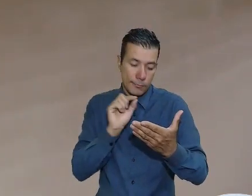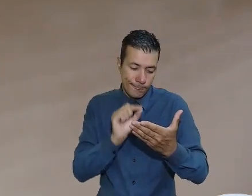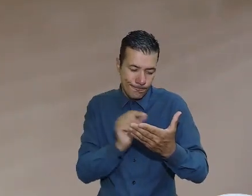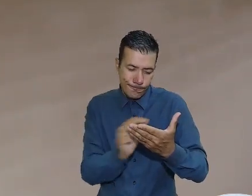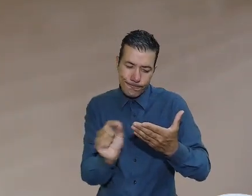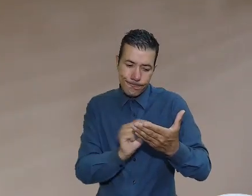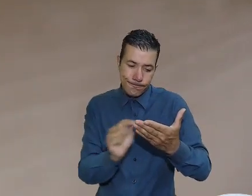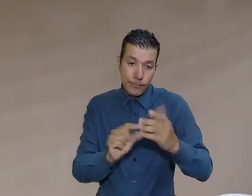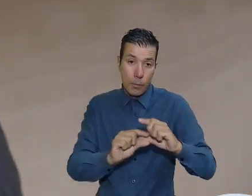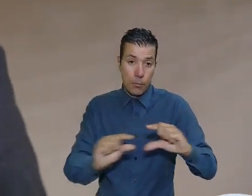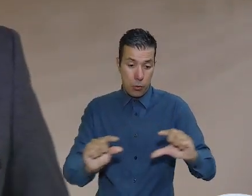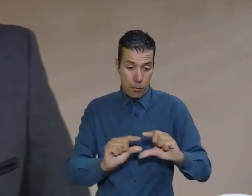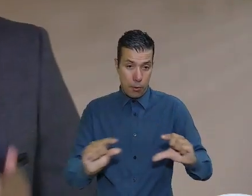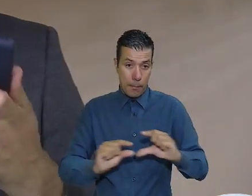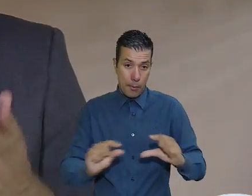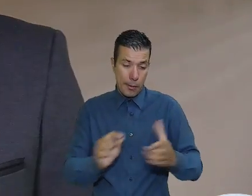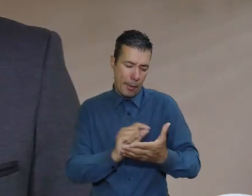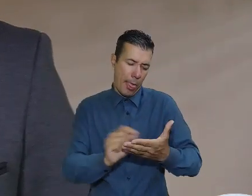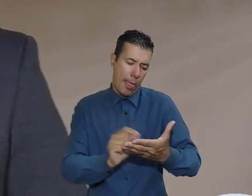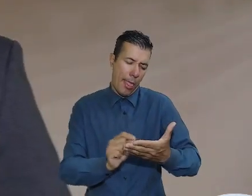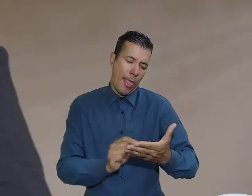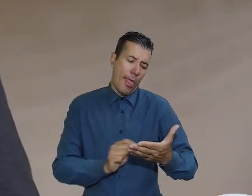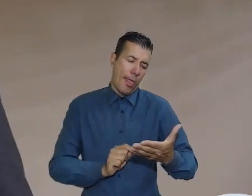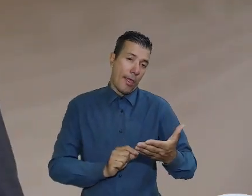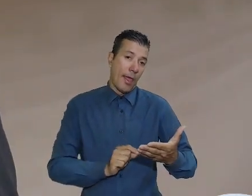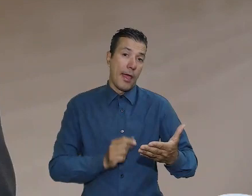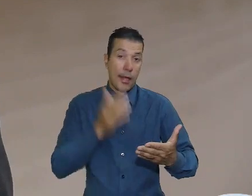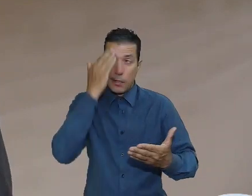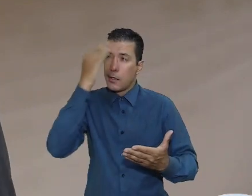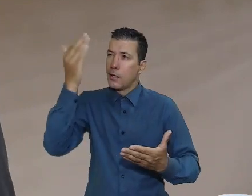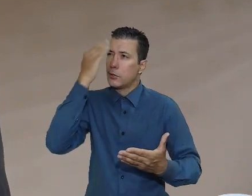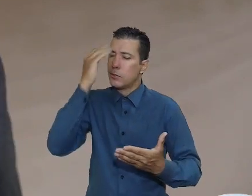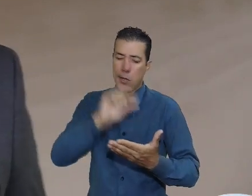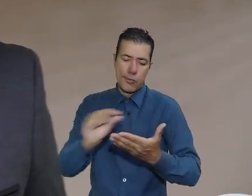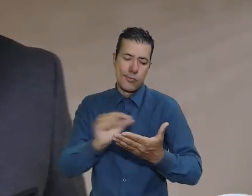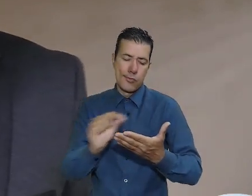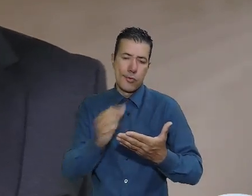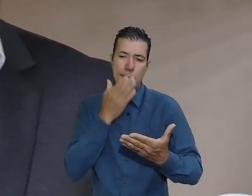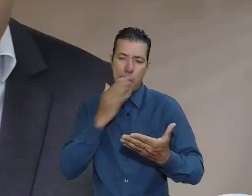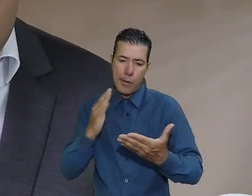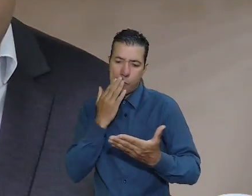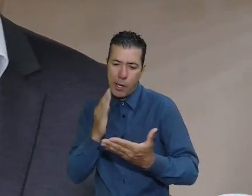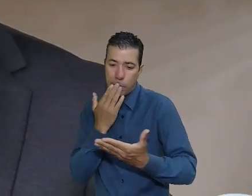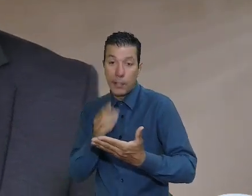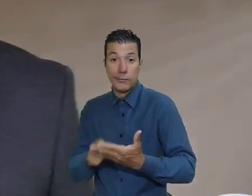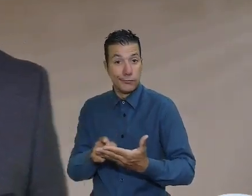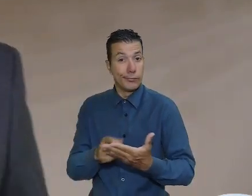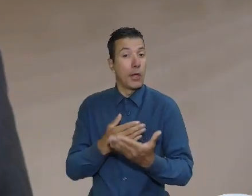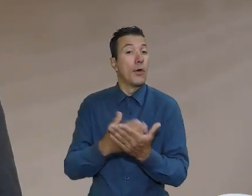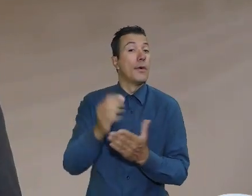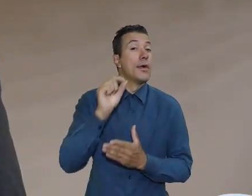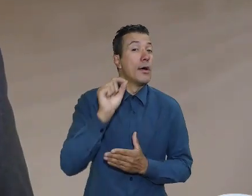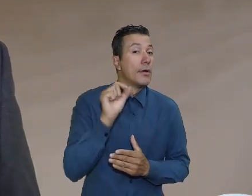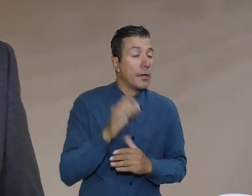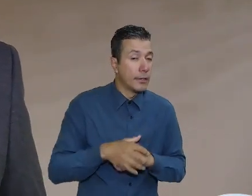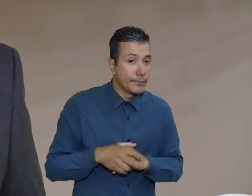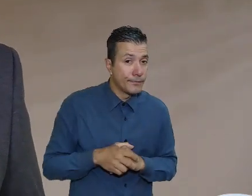nos comentários os seus pedidos e também os seus agradecimentos. Nós gostaríamos de começar